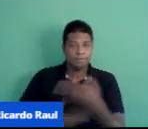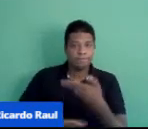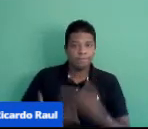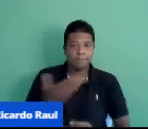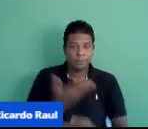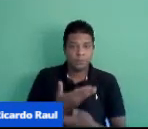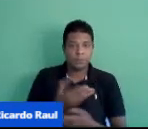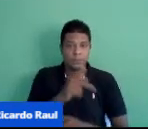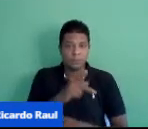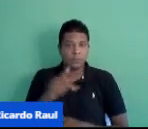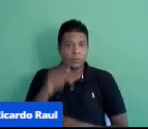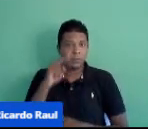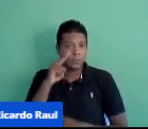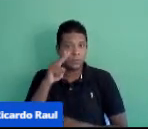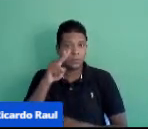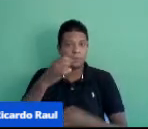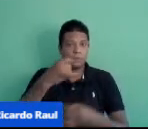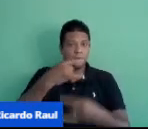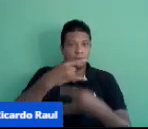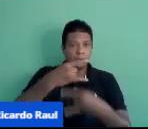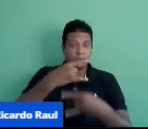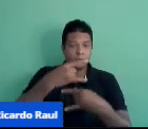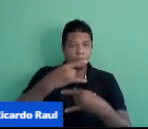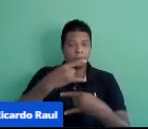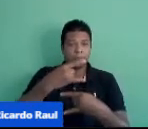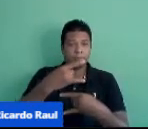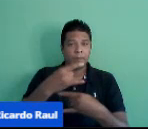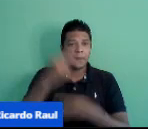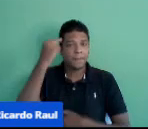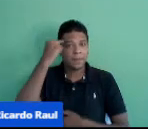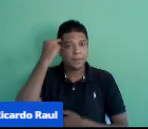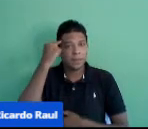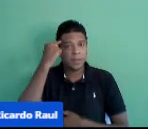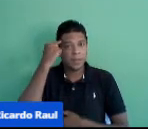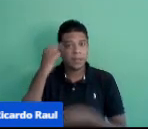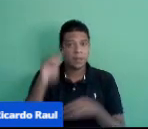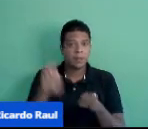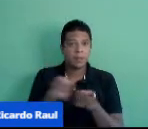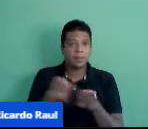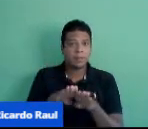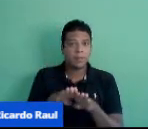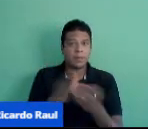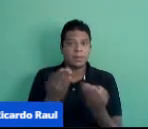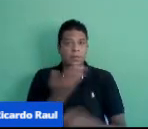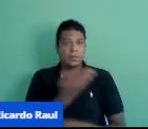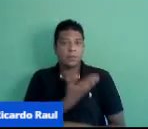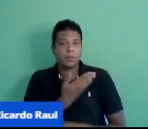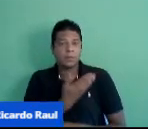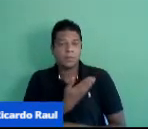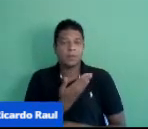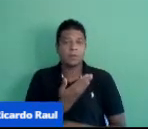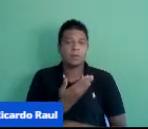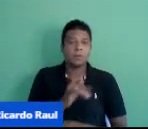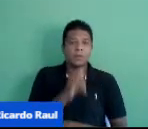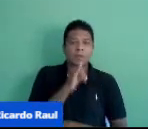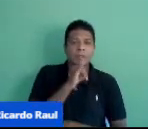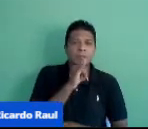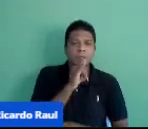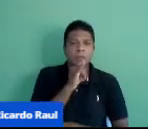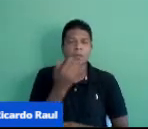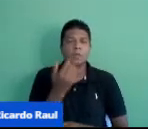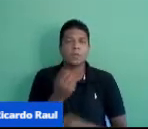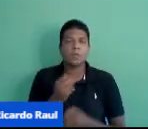professores que estão assistindo a nossa live pensasse, né, dessa maneira. Então, o que nossos colegas estão dando de exemplo, o que poderia,